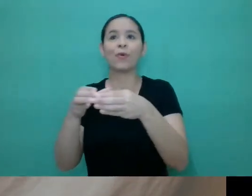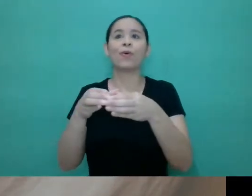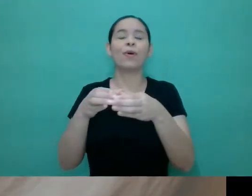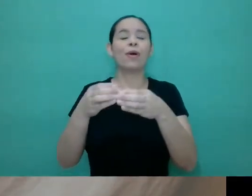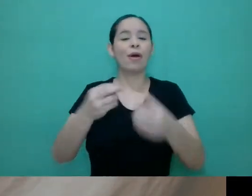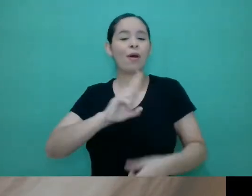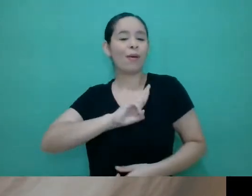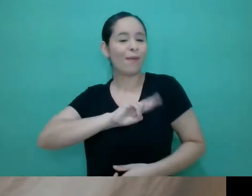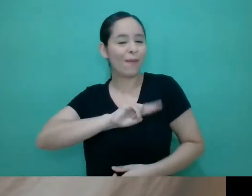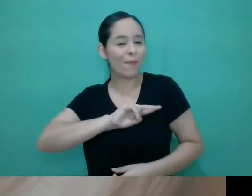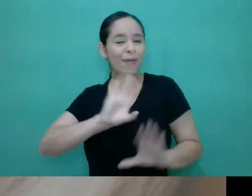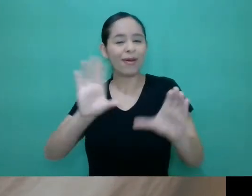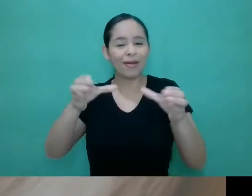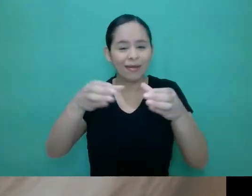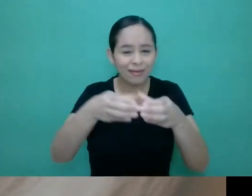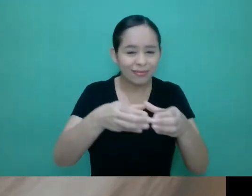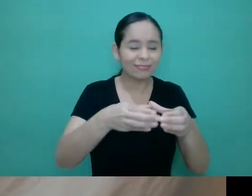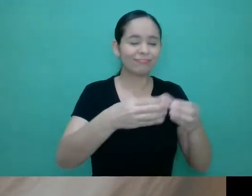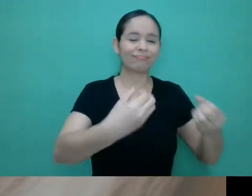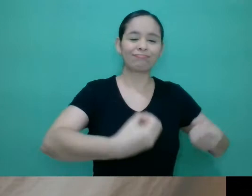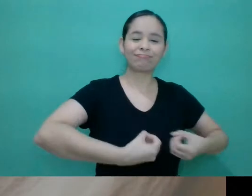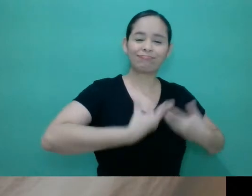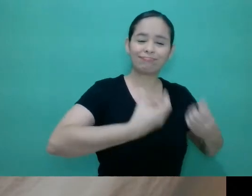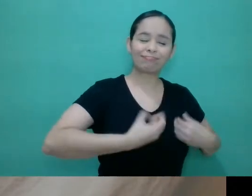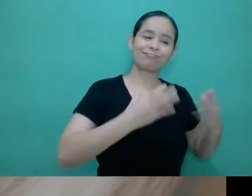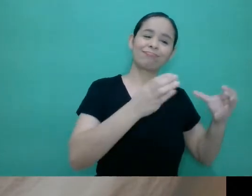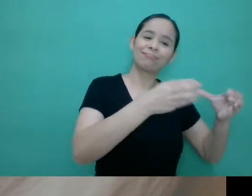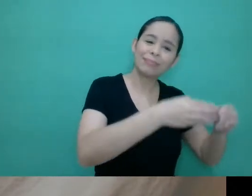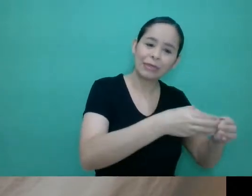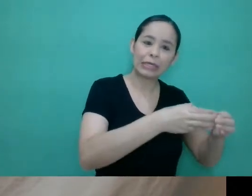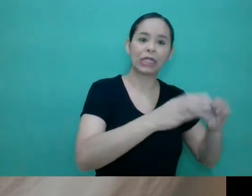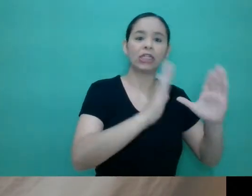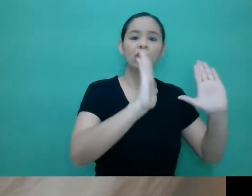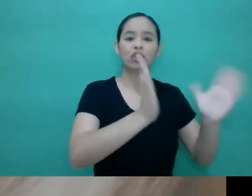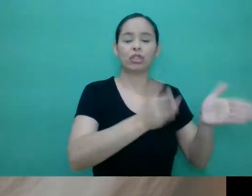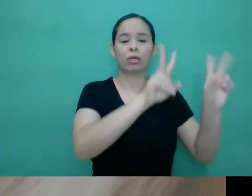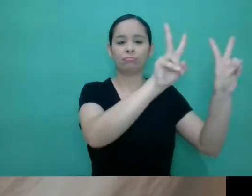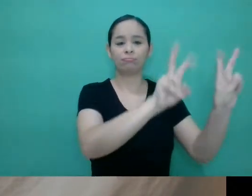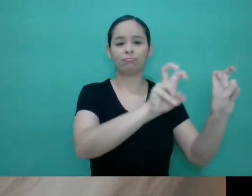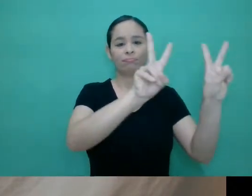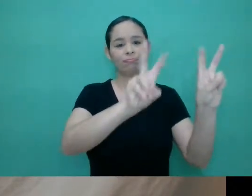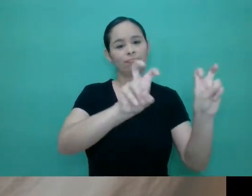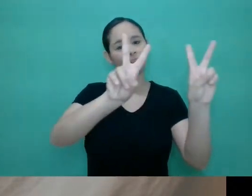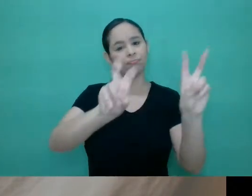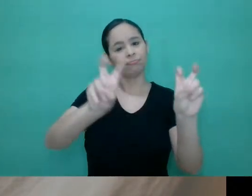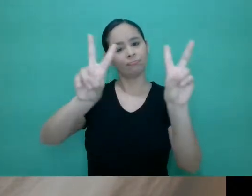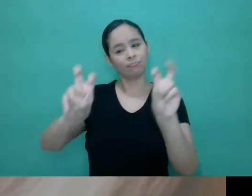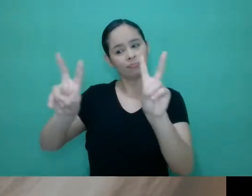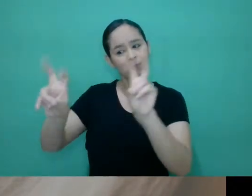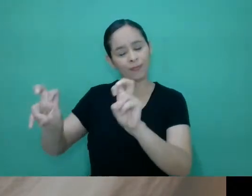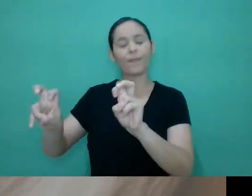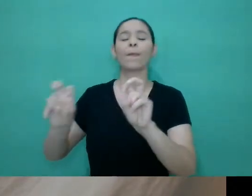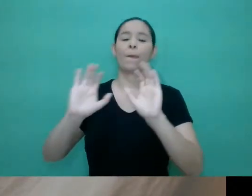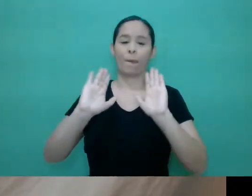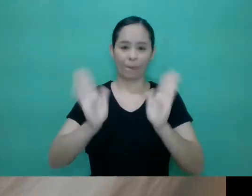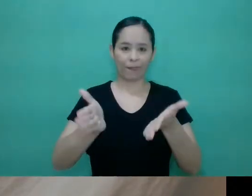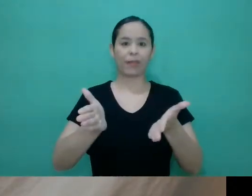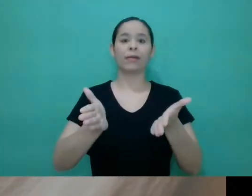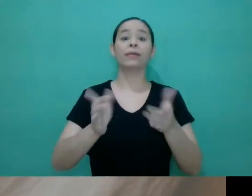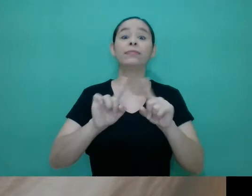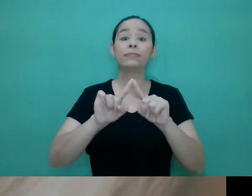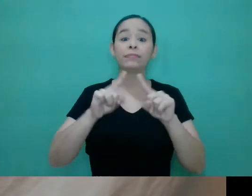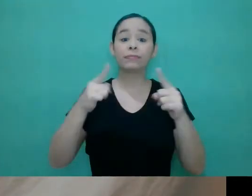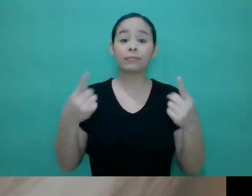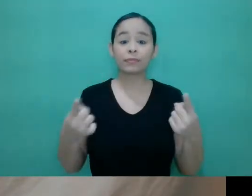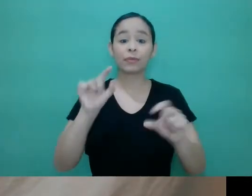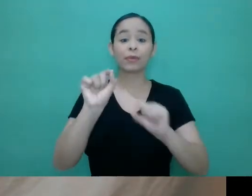a poesia, né? Que já tem limites definidos e reconhecidos.